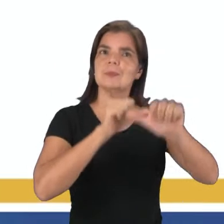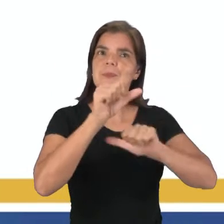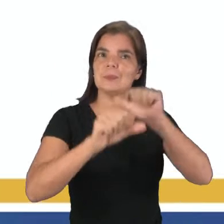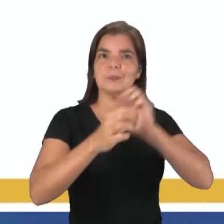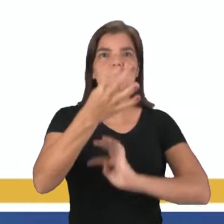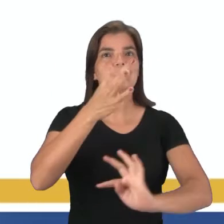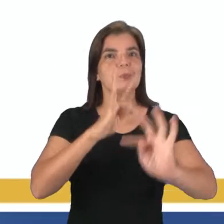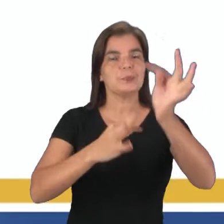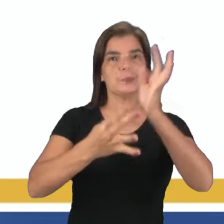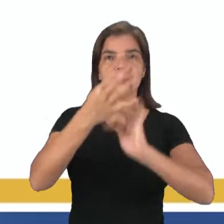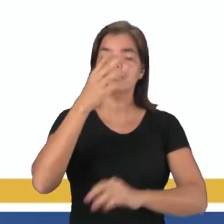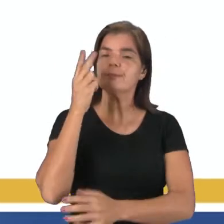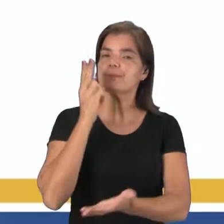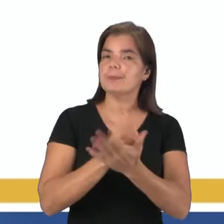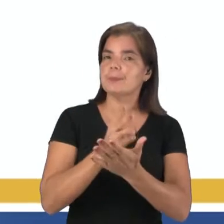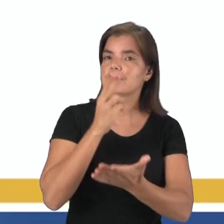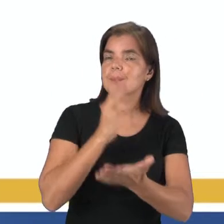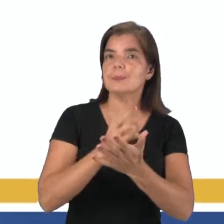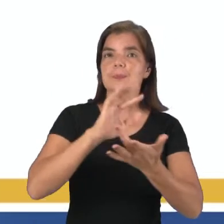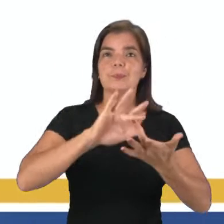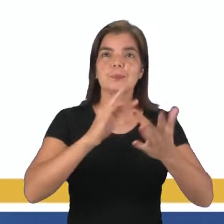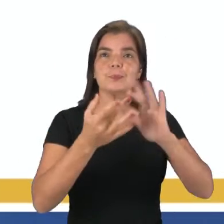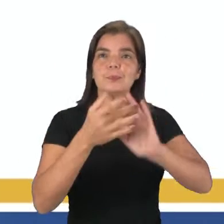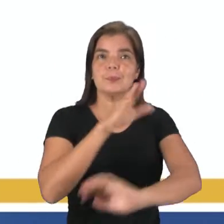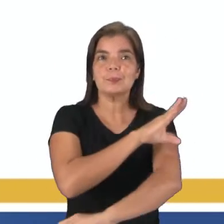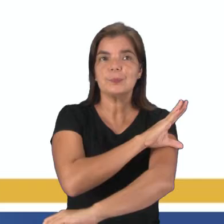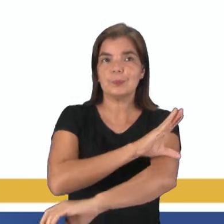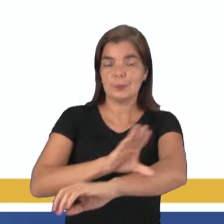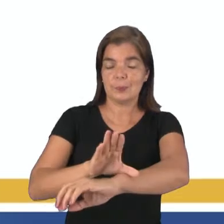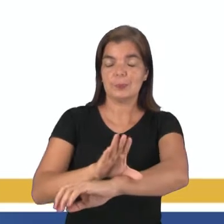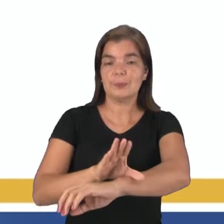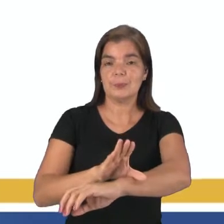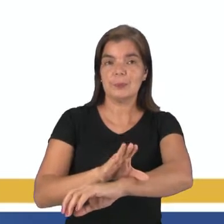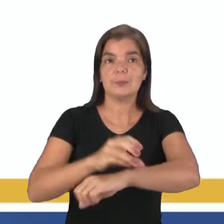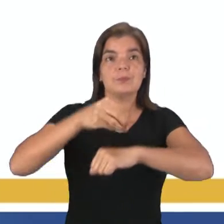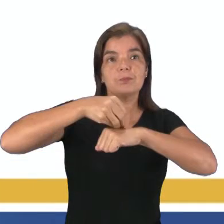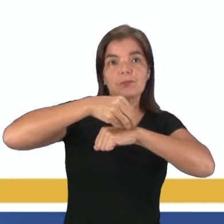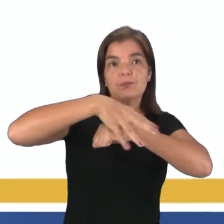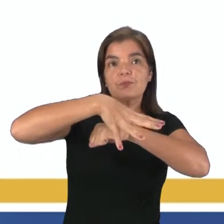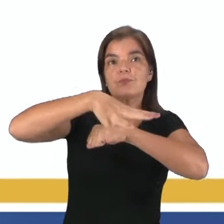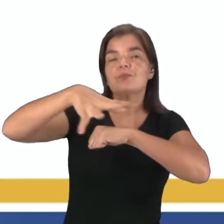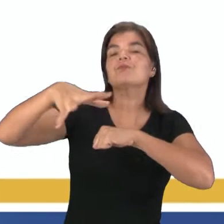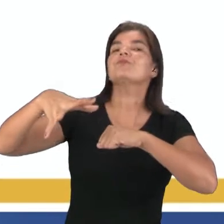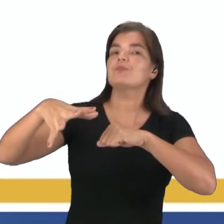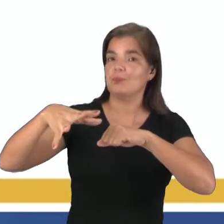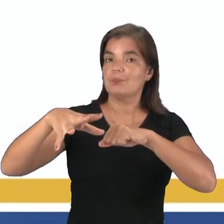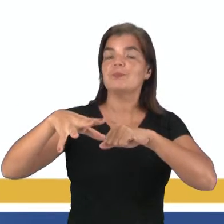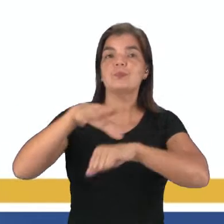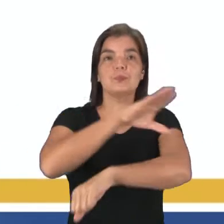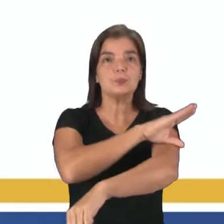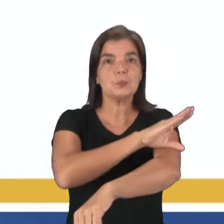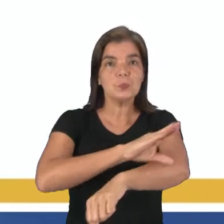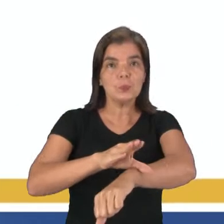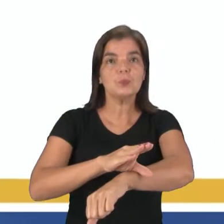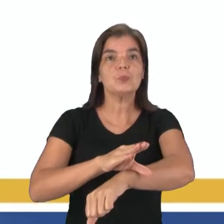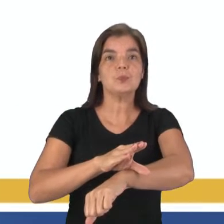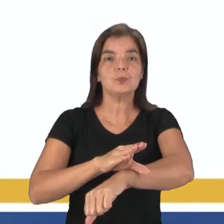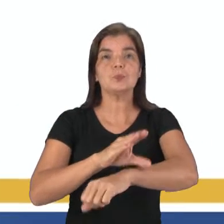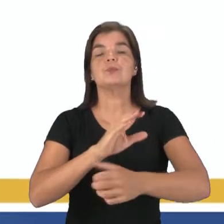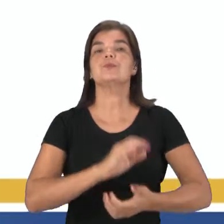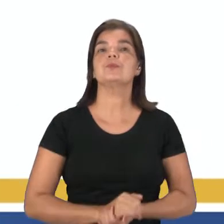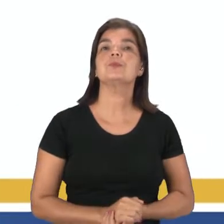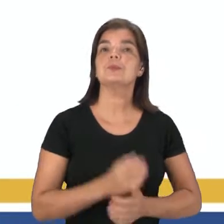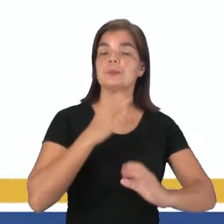globalizado, marcado por rápidas transformações tecnológicas, pelo constante contato entre as culturas e